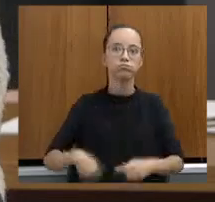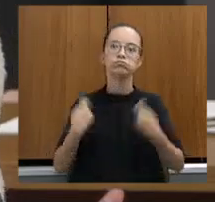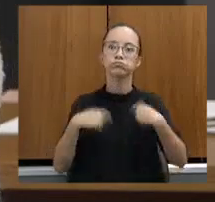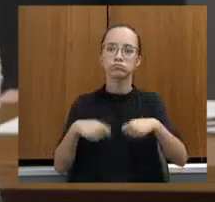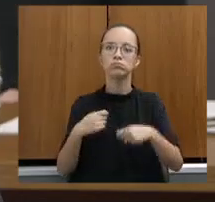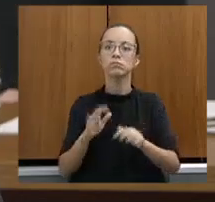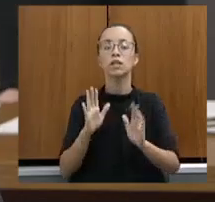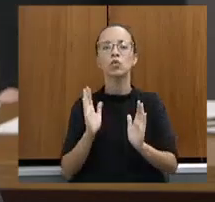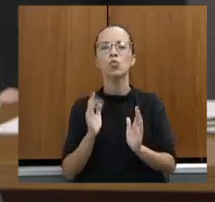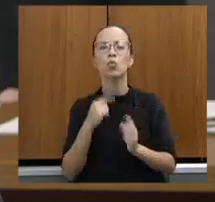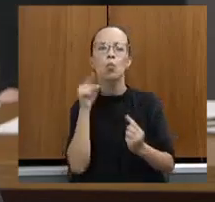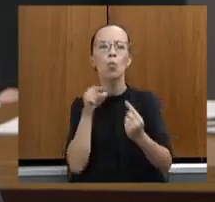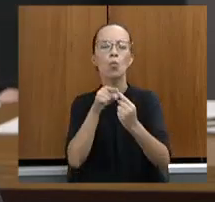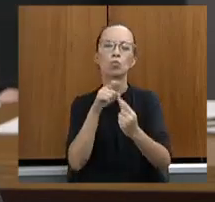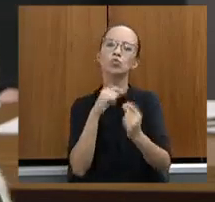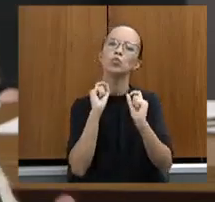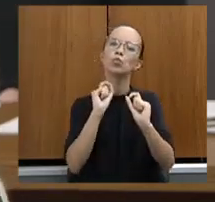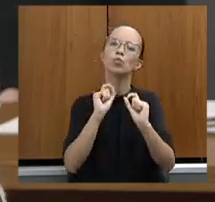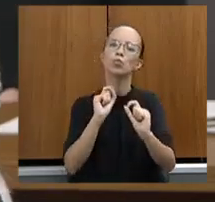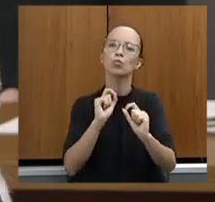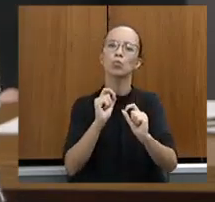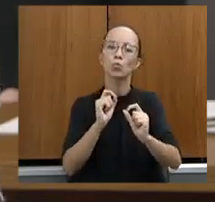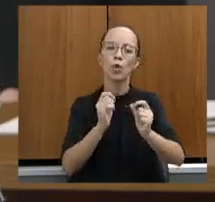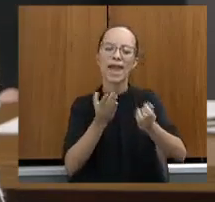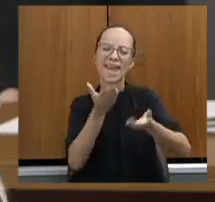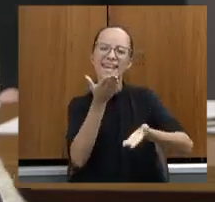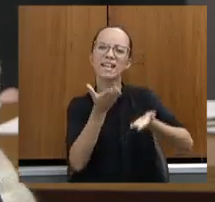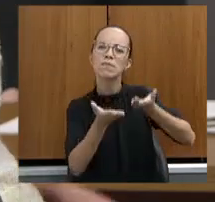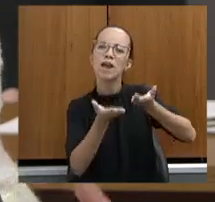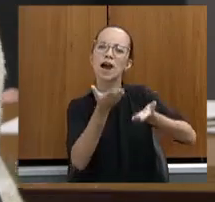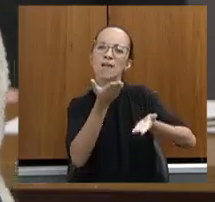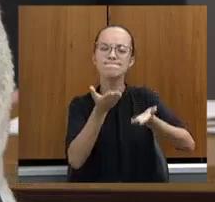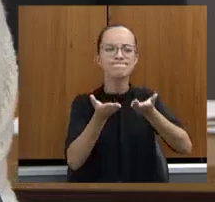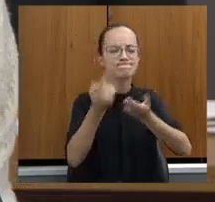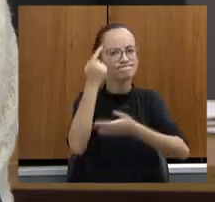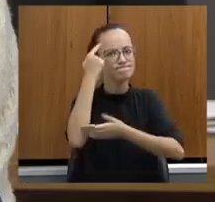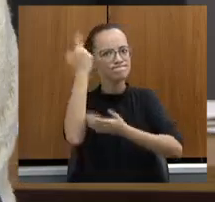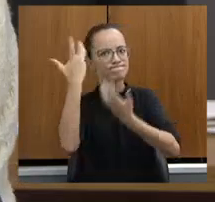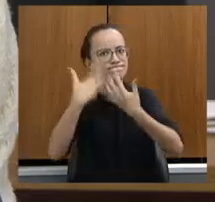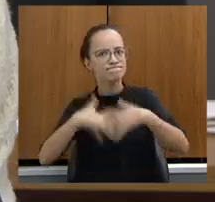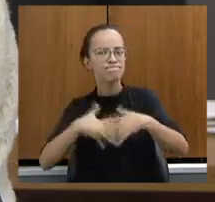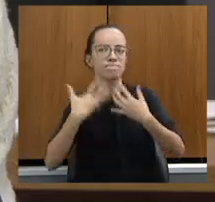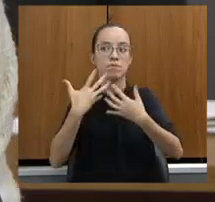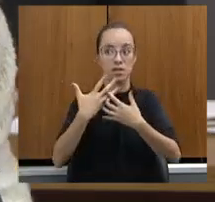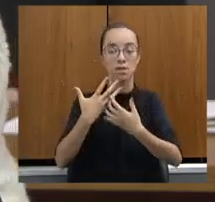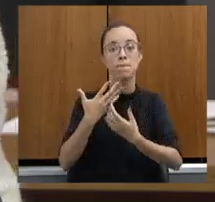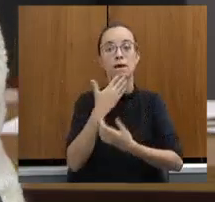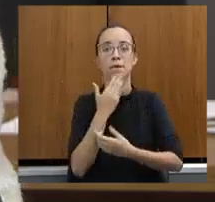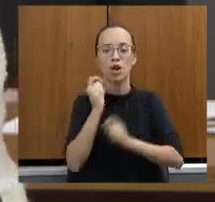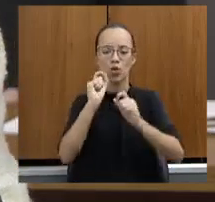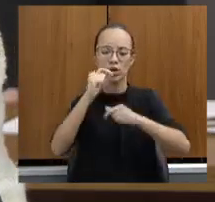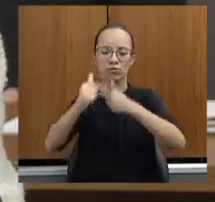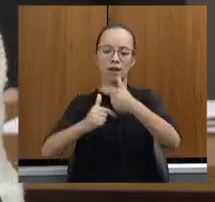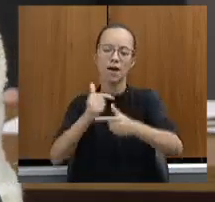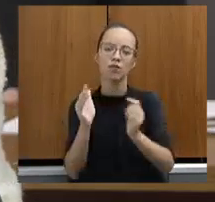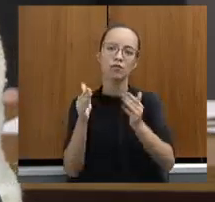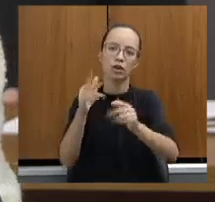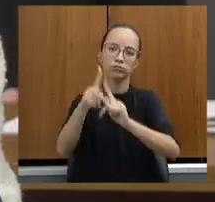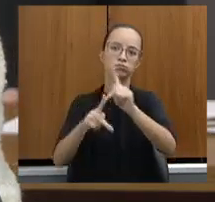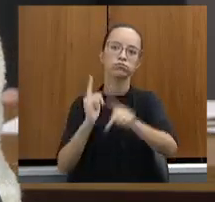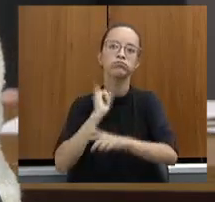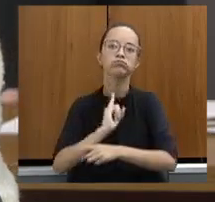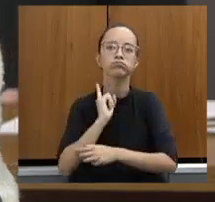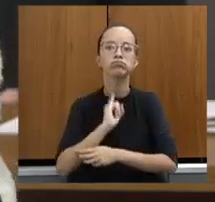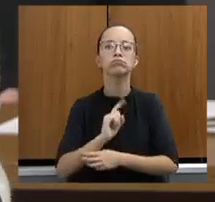intuito sempre foi tentar equilibrar tudo isso para melhorar a prestação de serviços públicos ao cidadão Mineiro